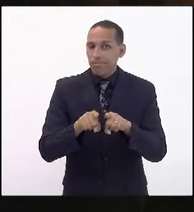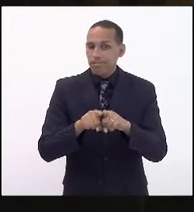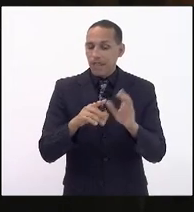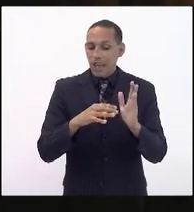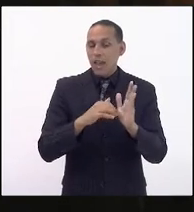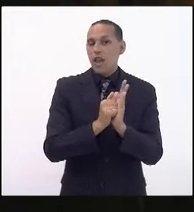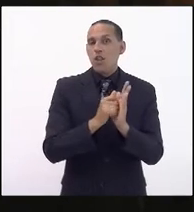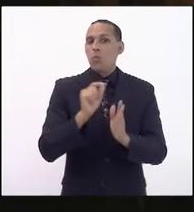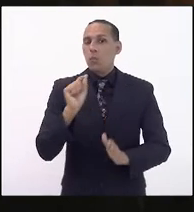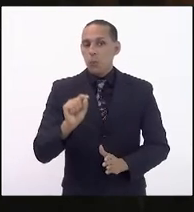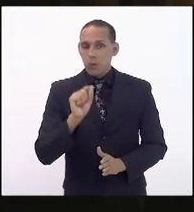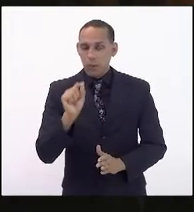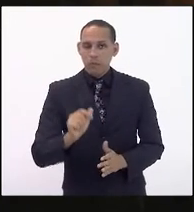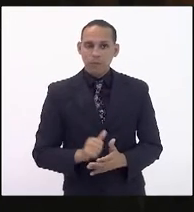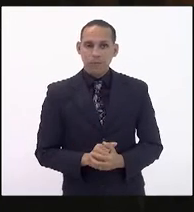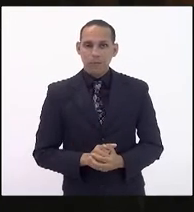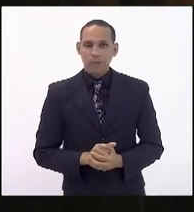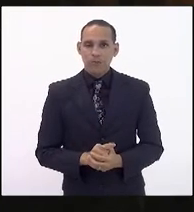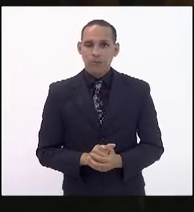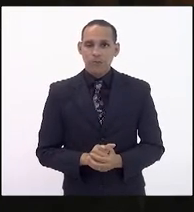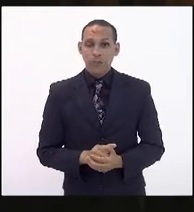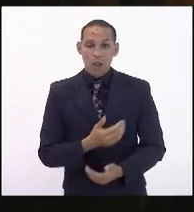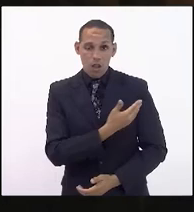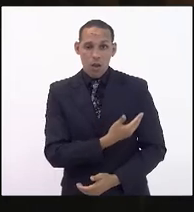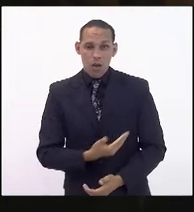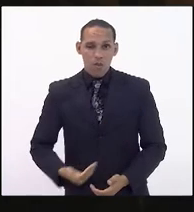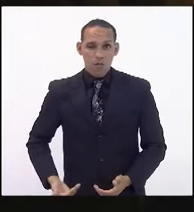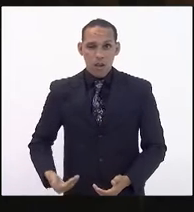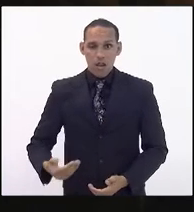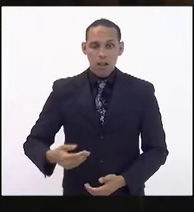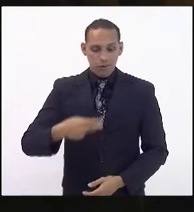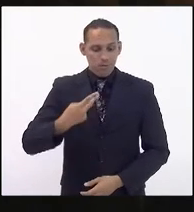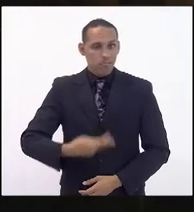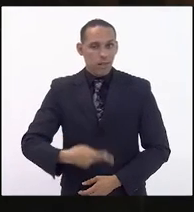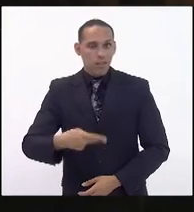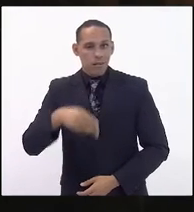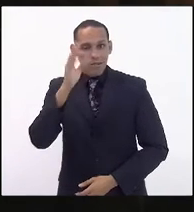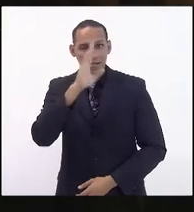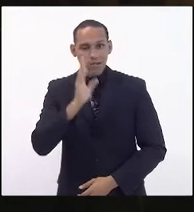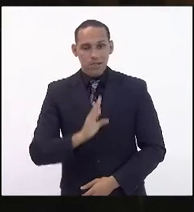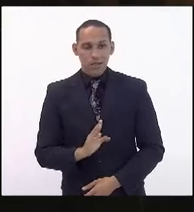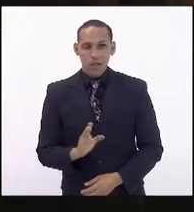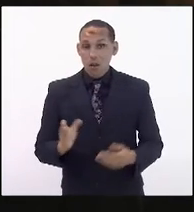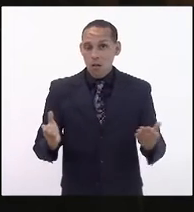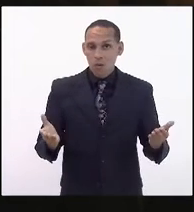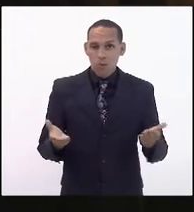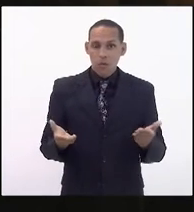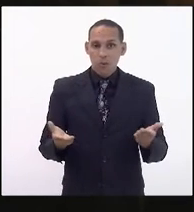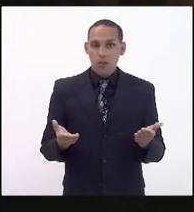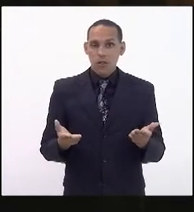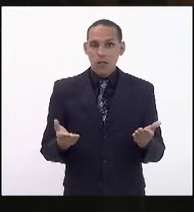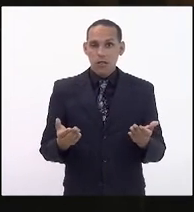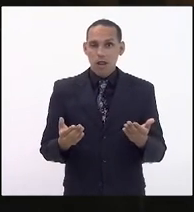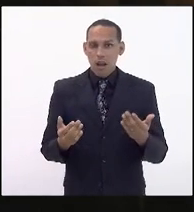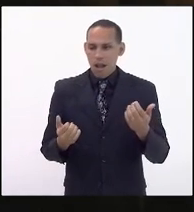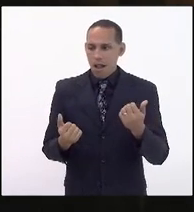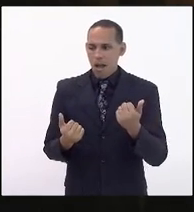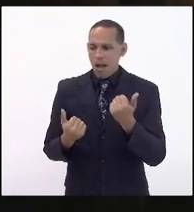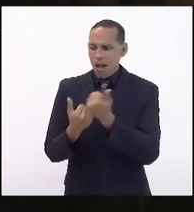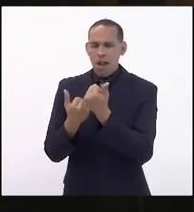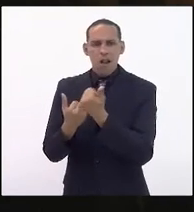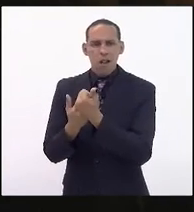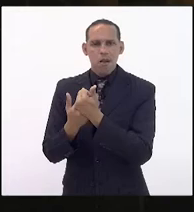registro o que o atual governo do Brasil E não apoiou